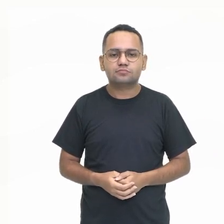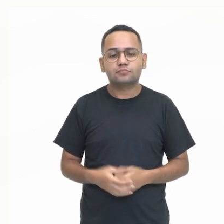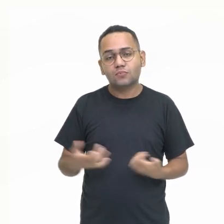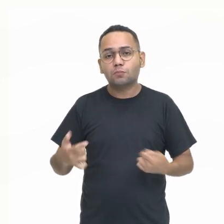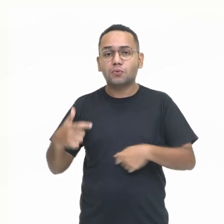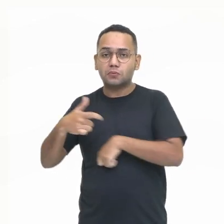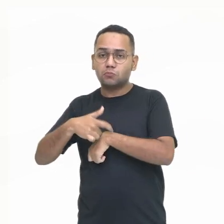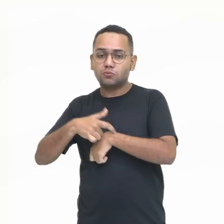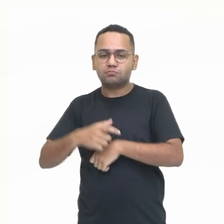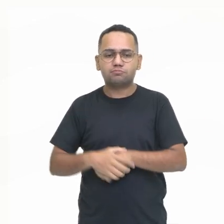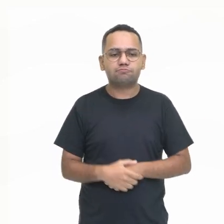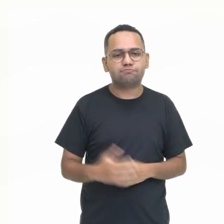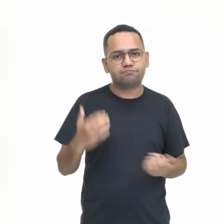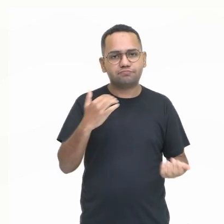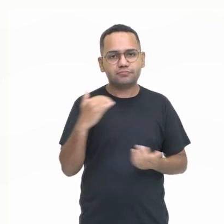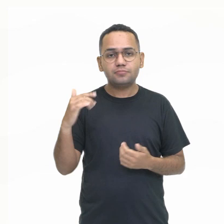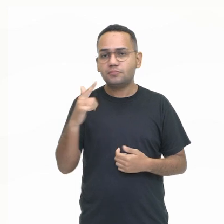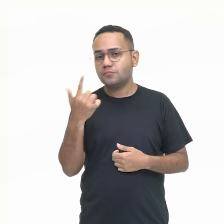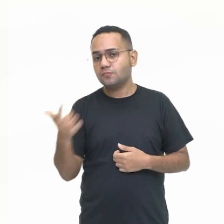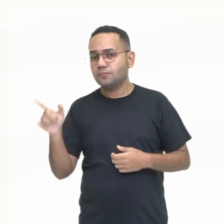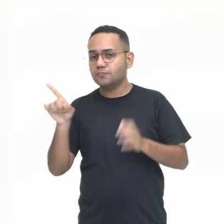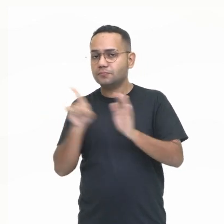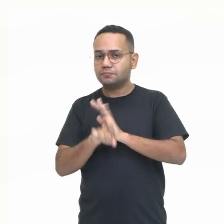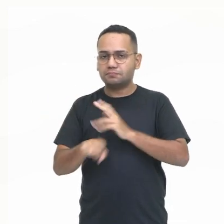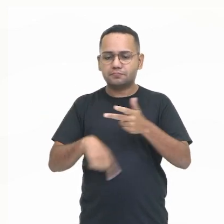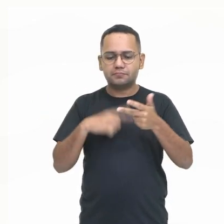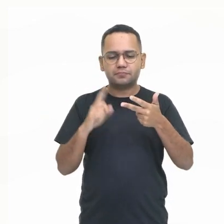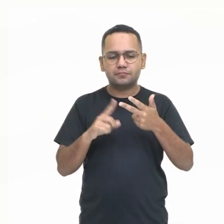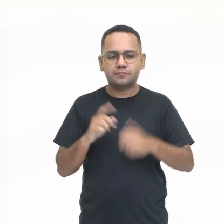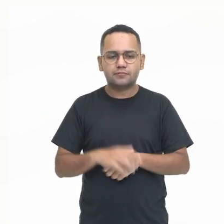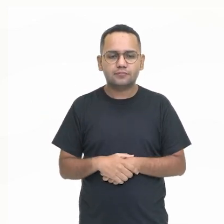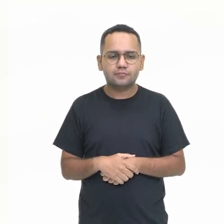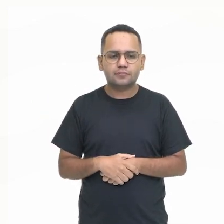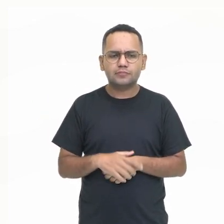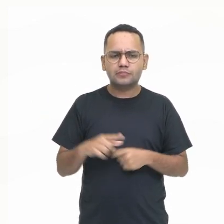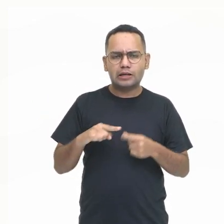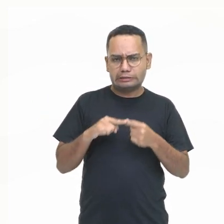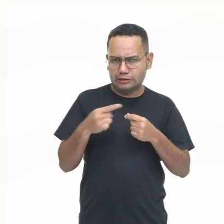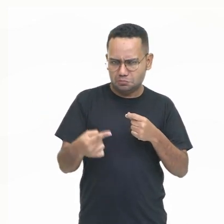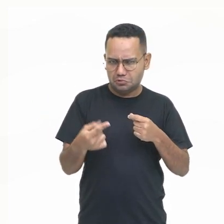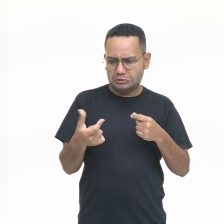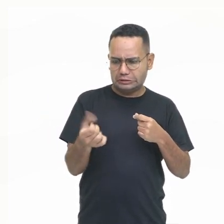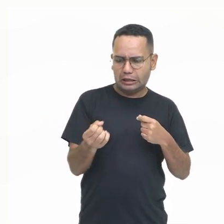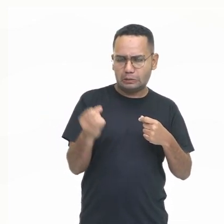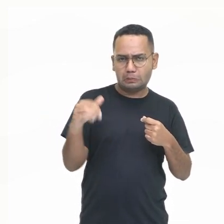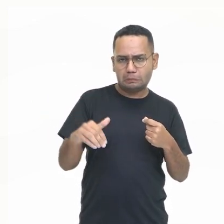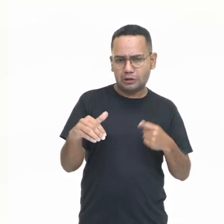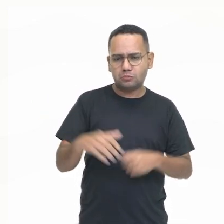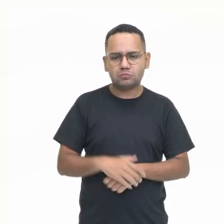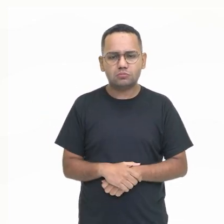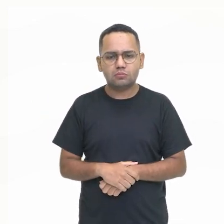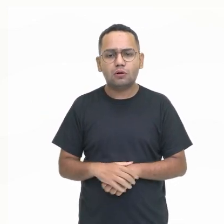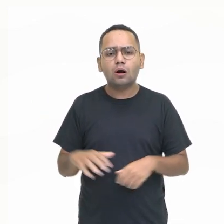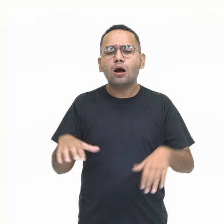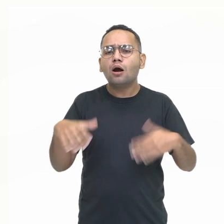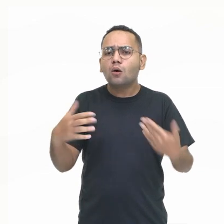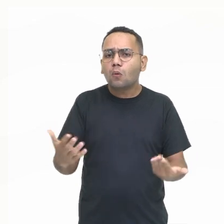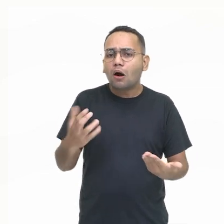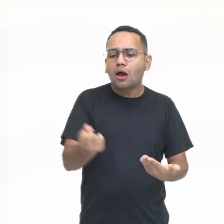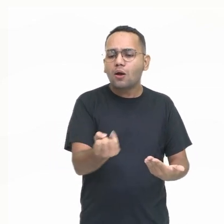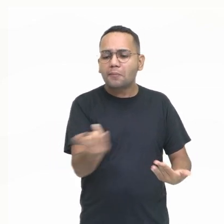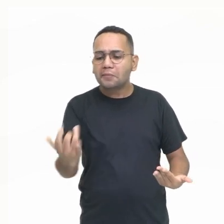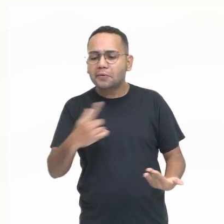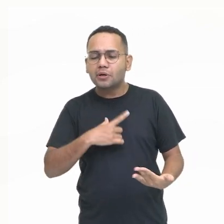tempo. Bom, continuando, após 10 minutos, qual o volume de água existente